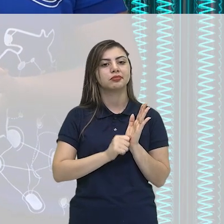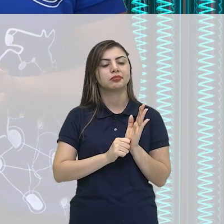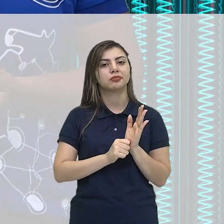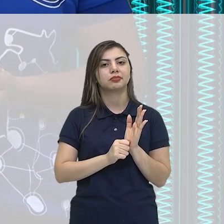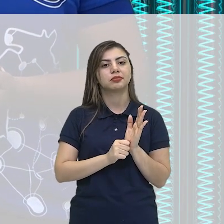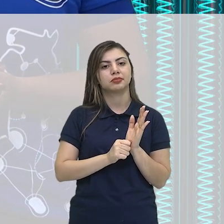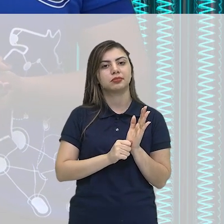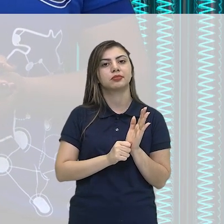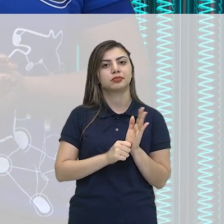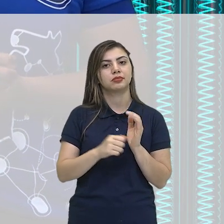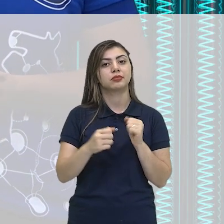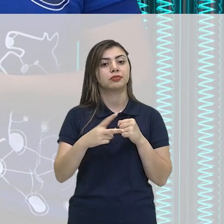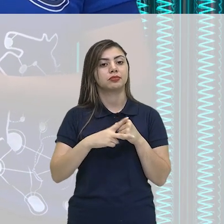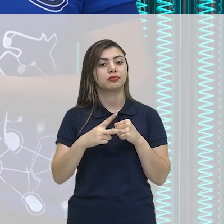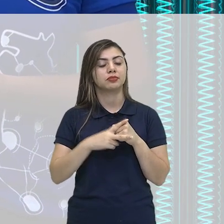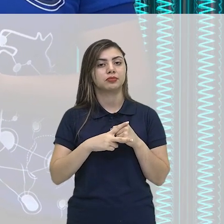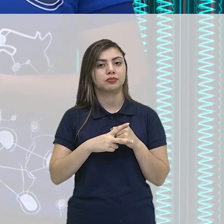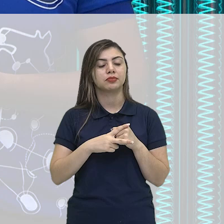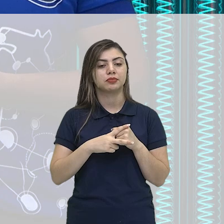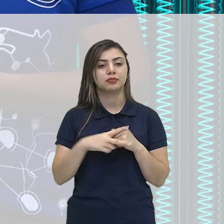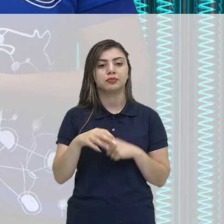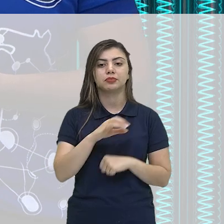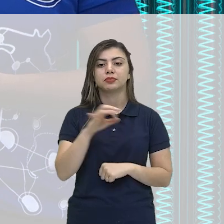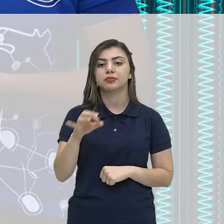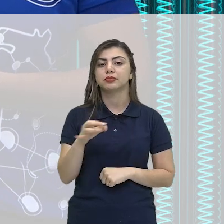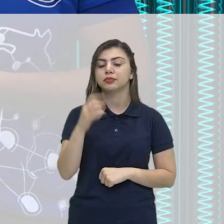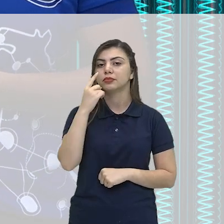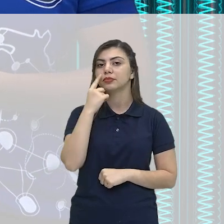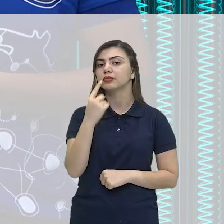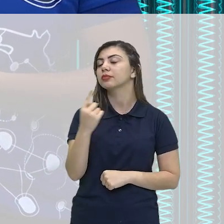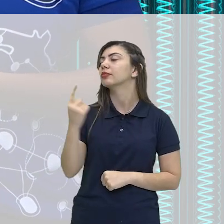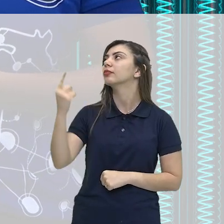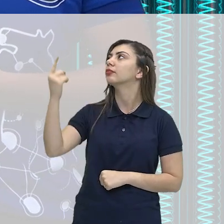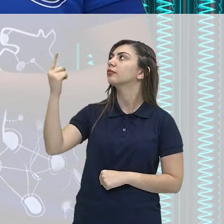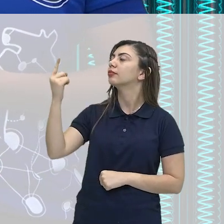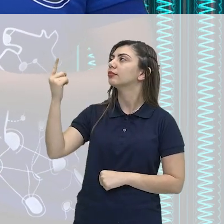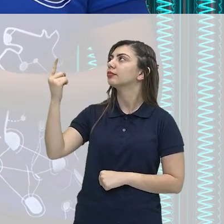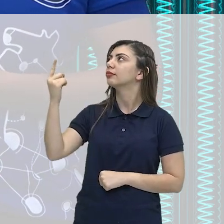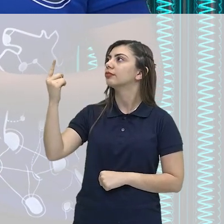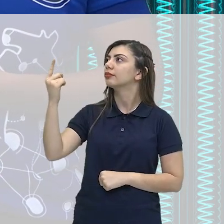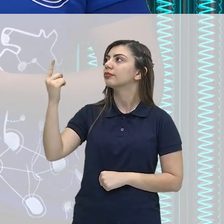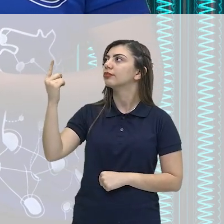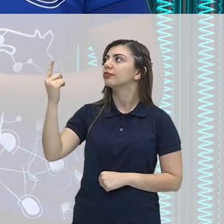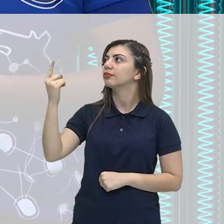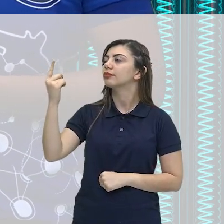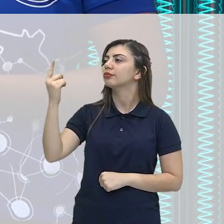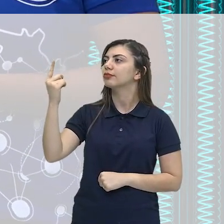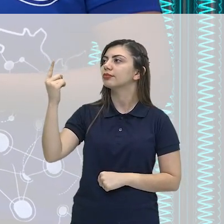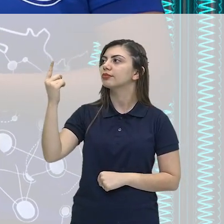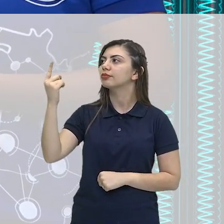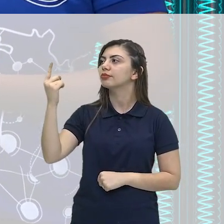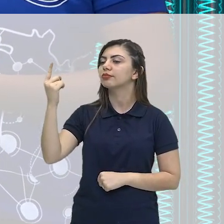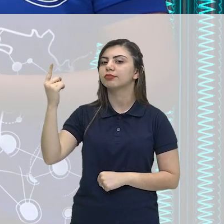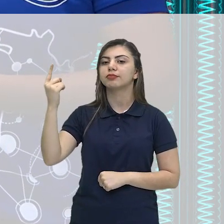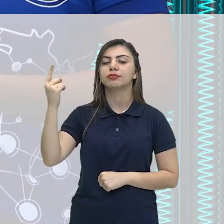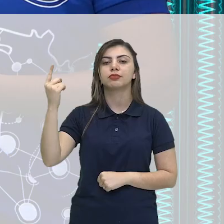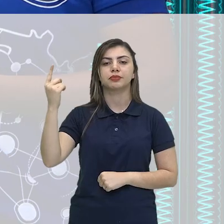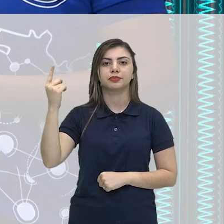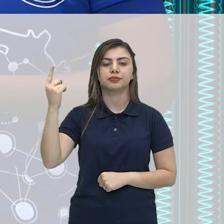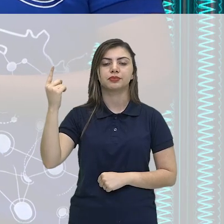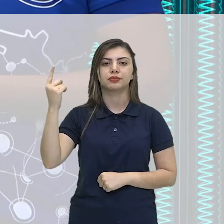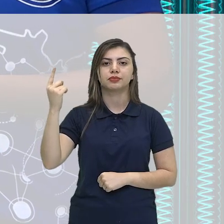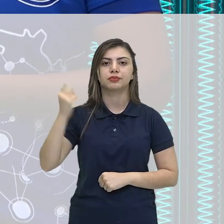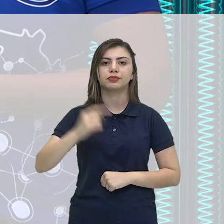a pronúncia desse verbo, tá? Então, I am, you are, he is, she is, it